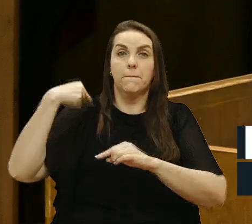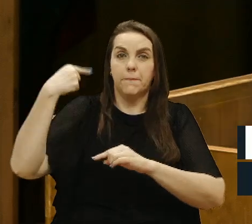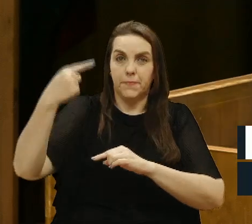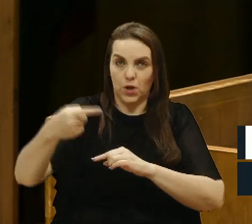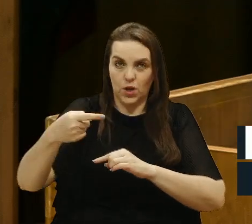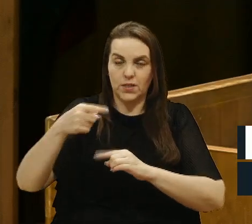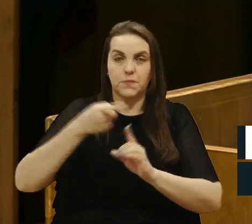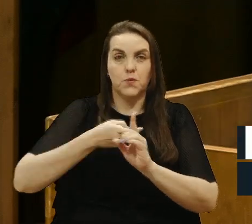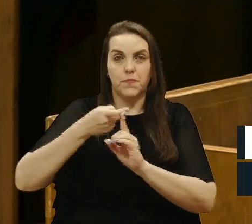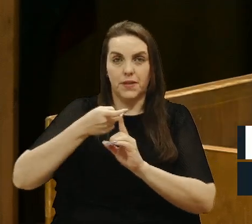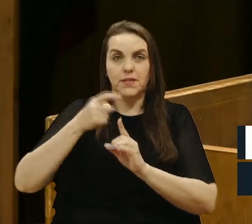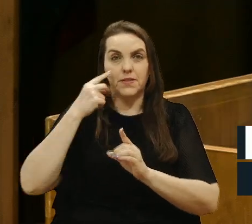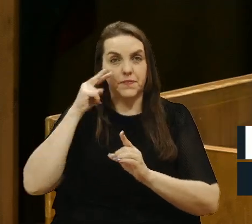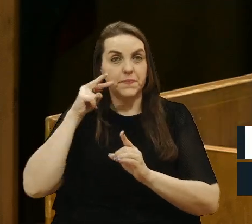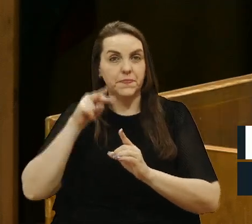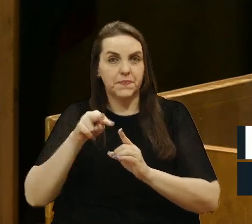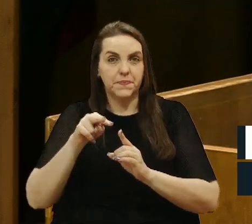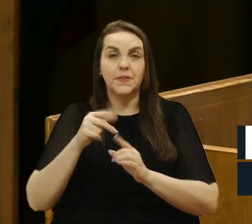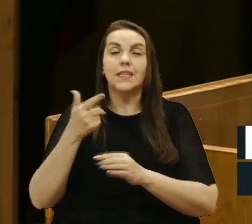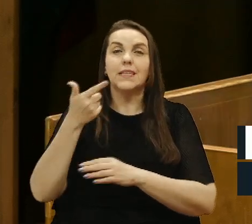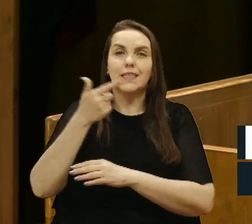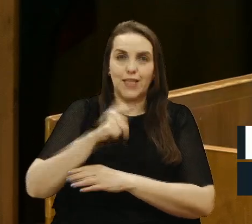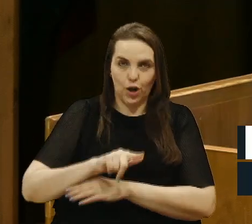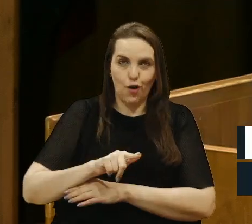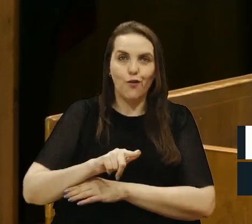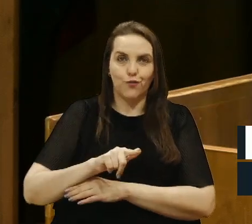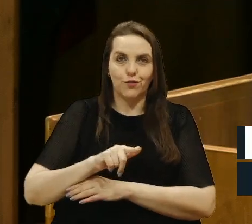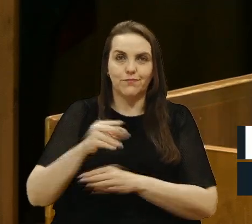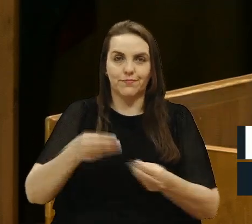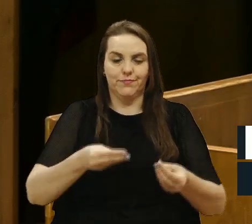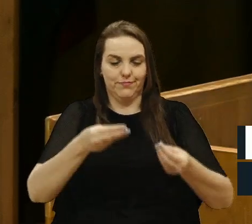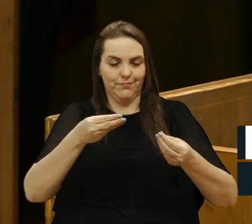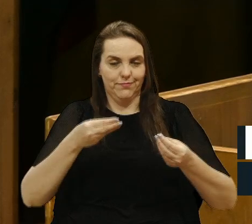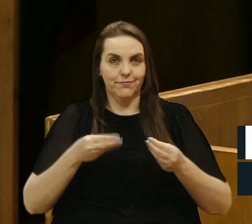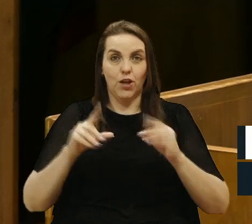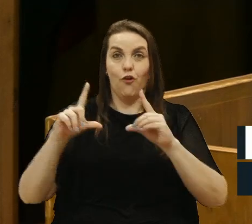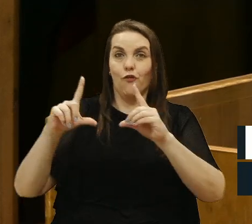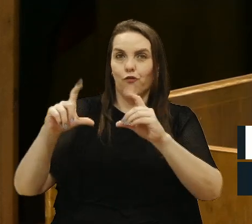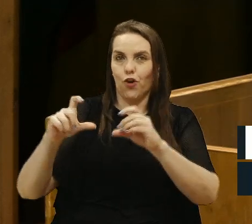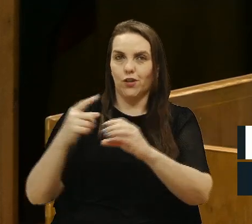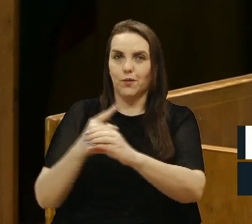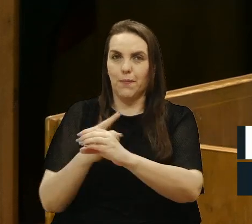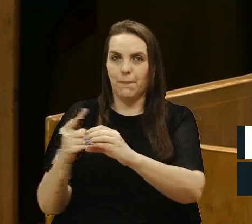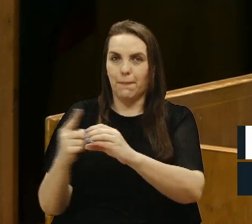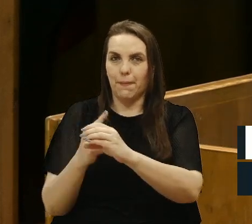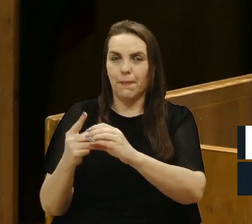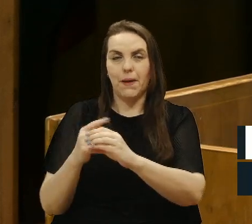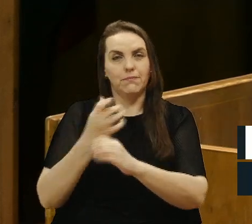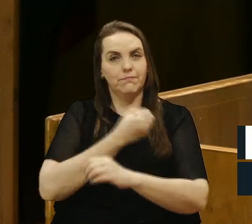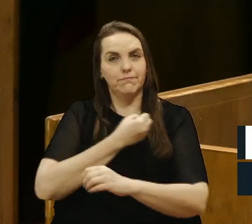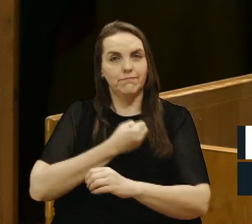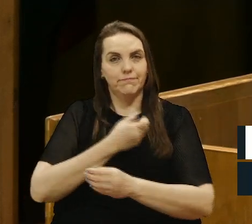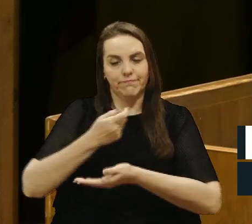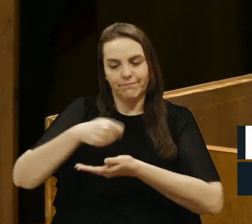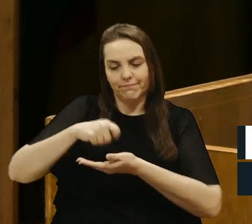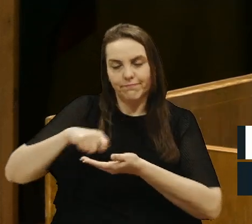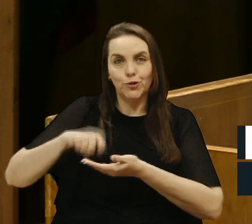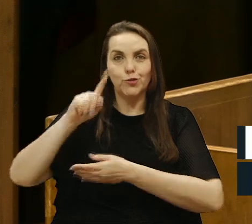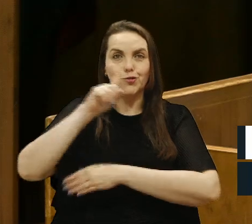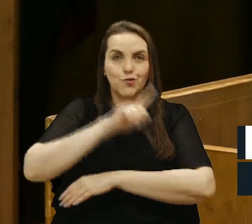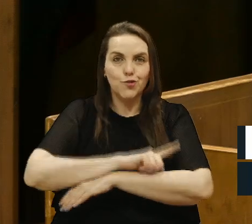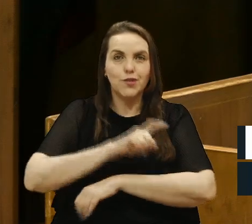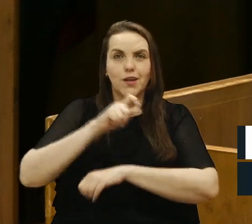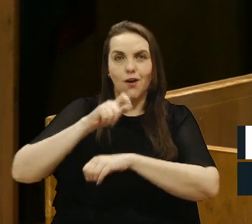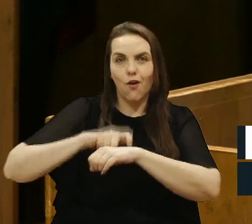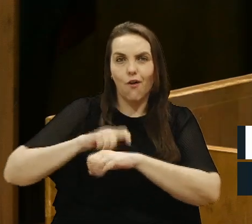mês seguinte, vocês têm que fazer a mesma coisa. Fotografar o medidor, anotar os números com dia, data, hora,